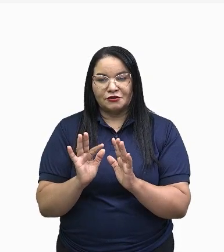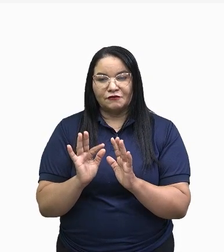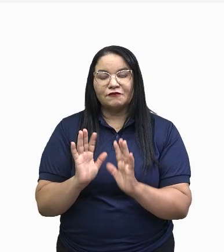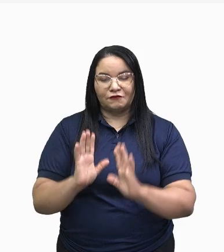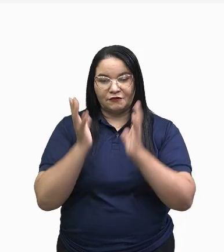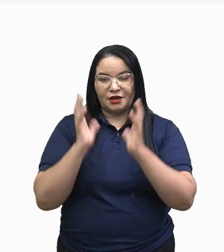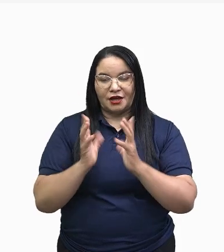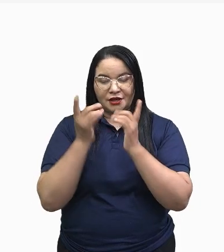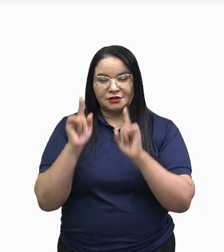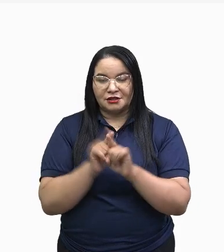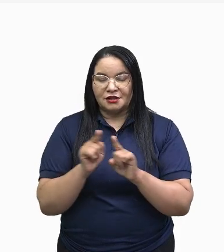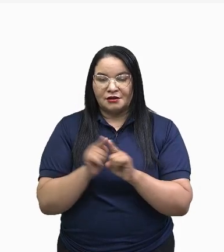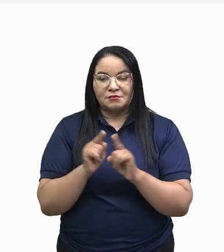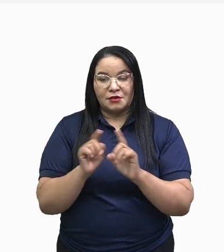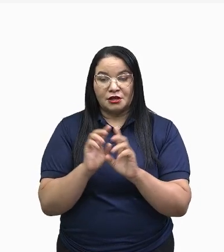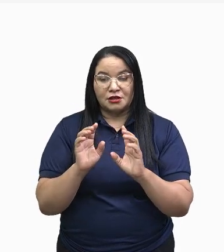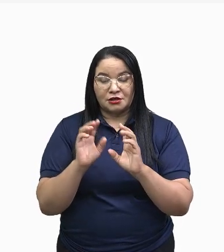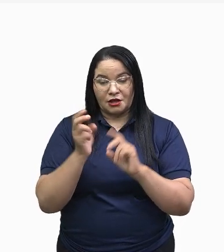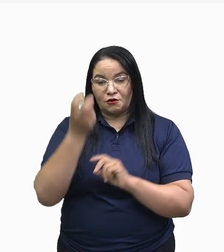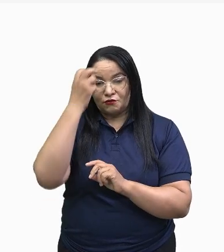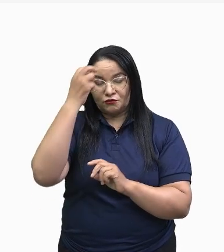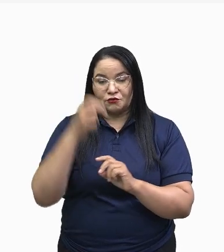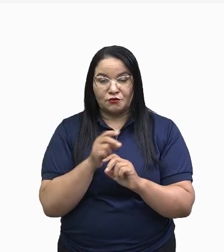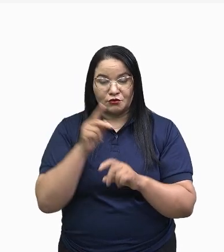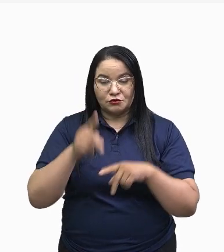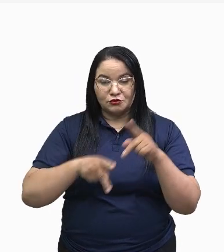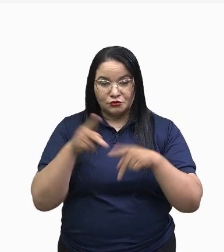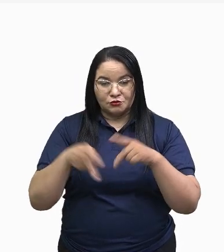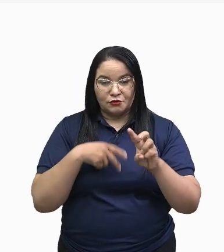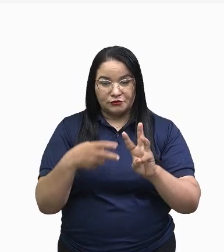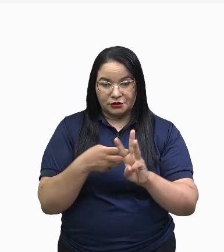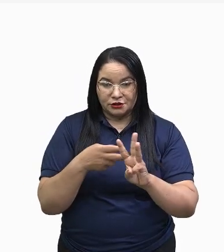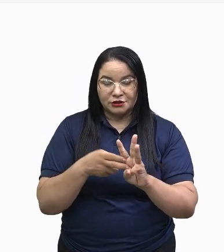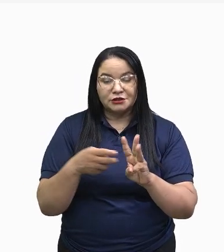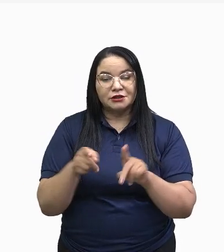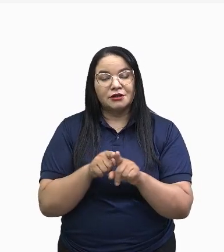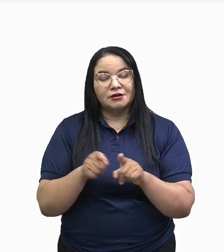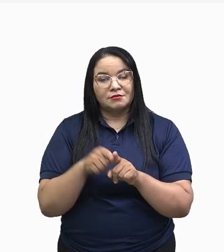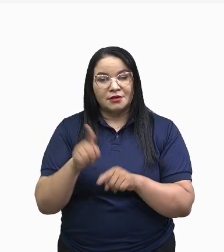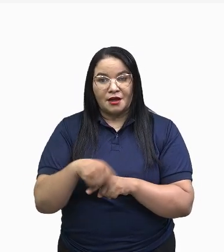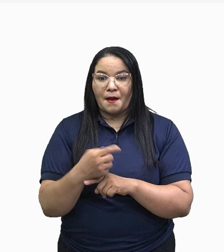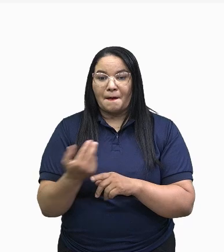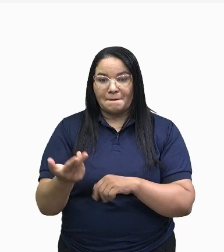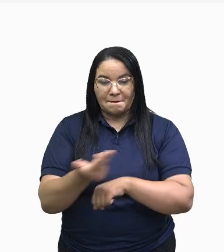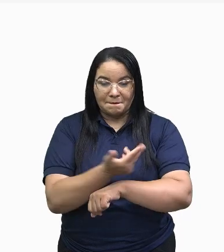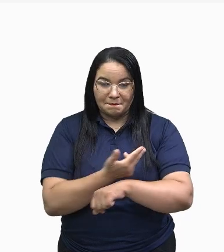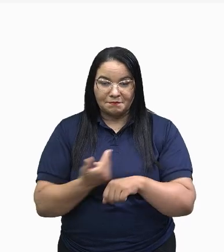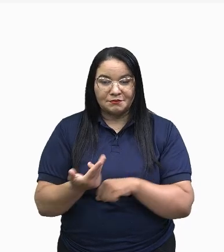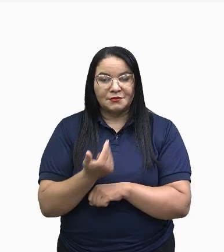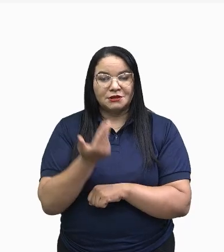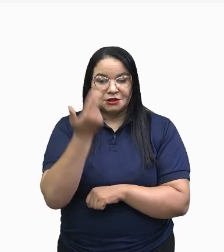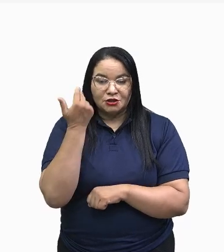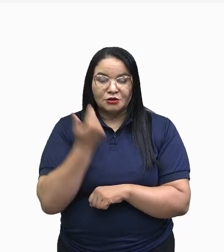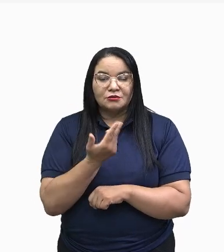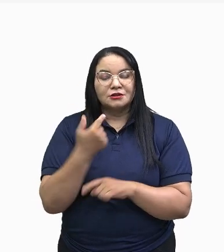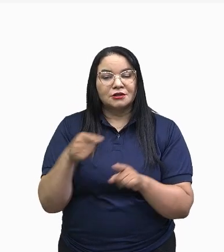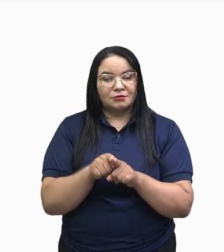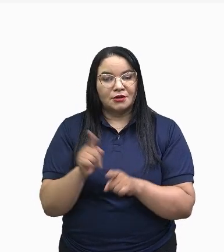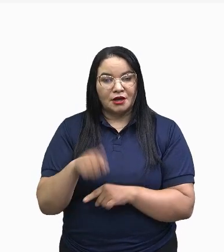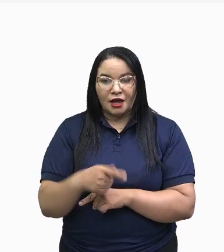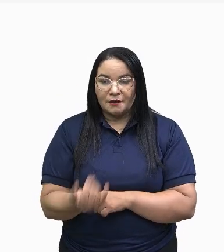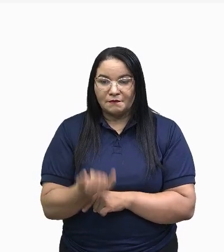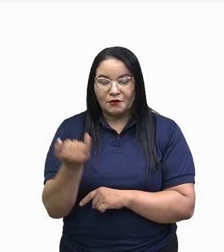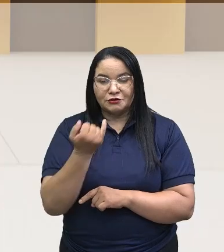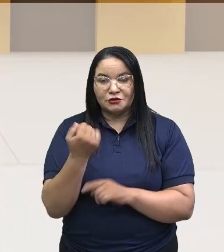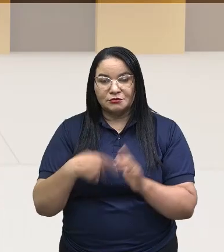na cultura dos povos indígenas, essa pintura, ela é muito importante, tá? Não só para a questão da